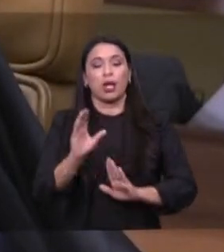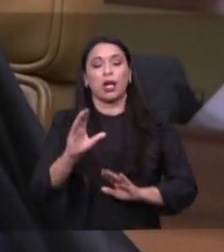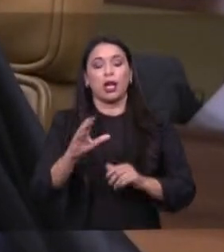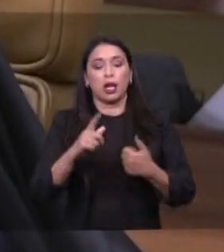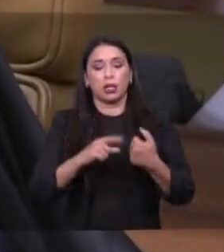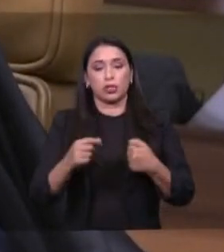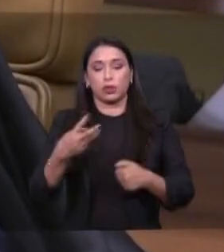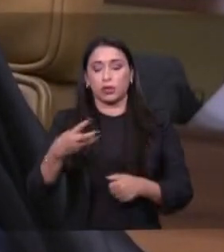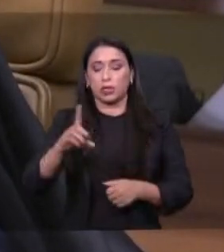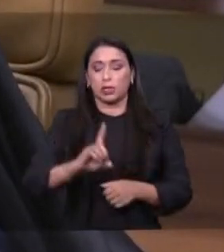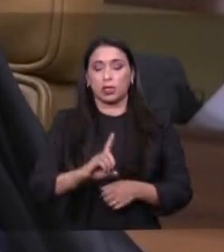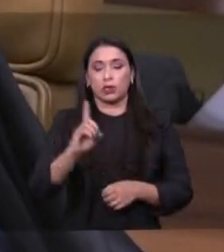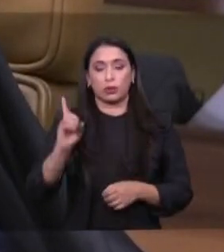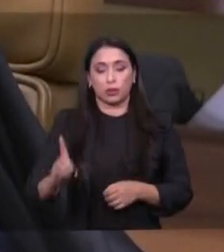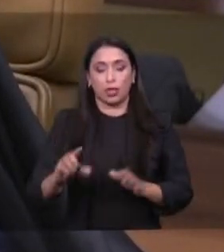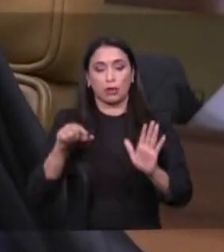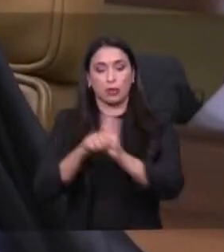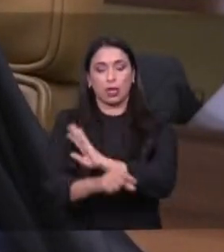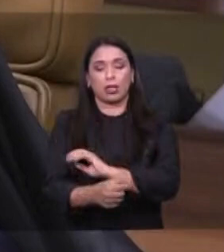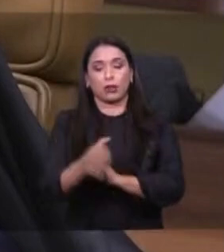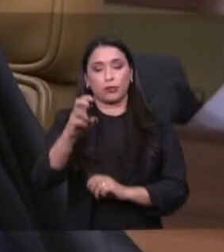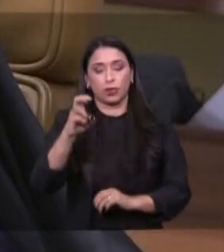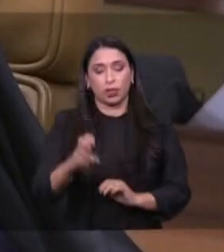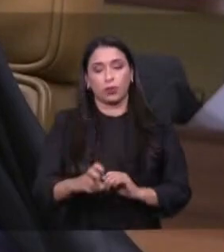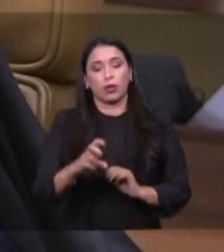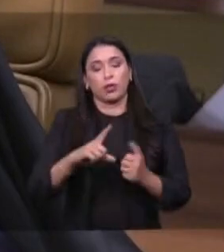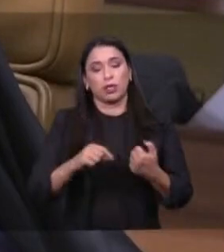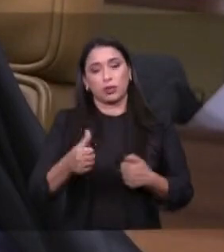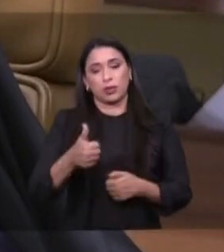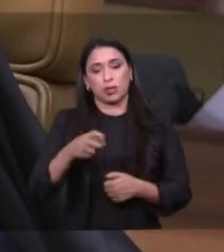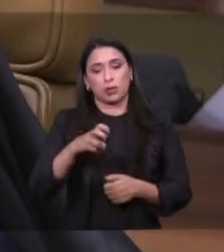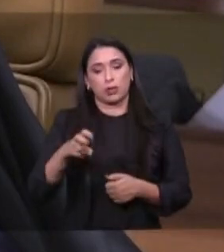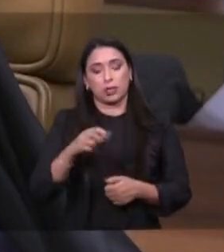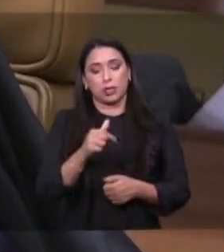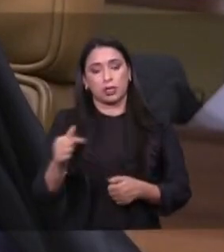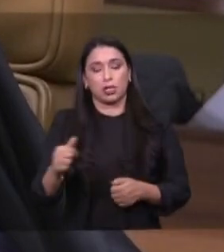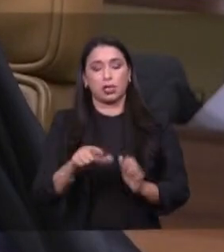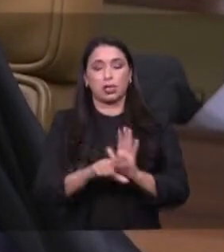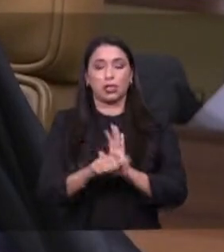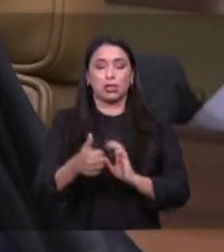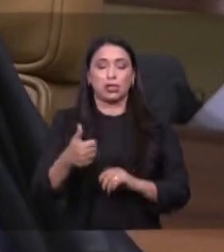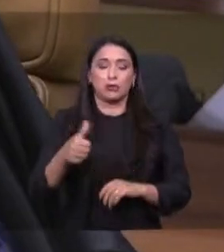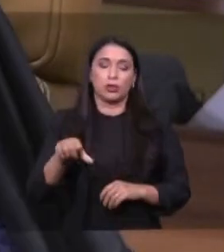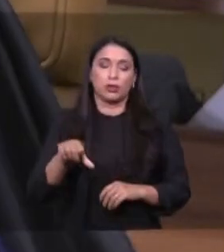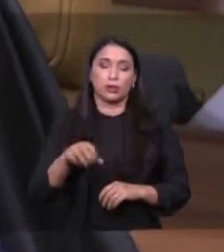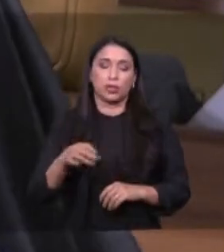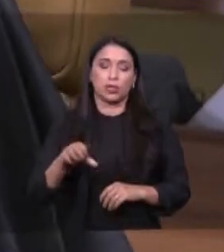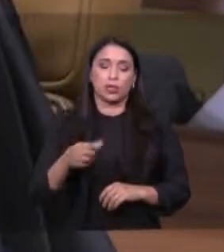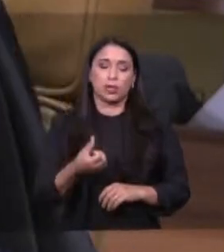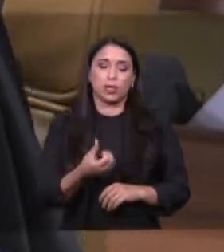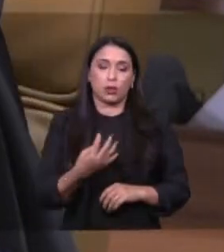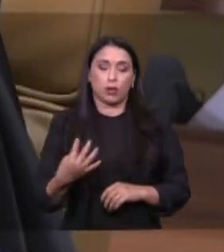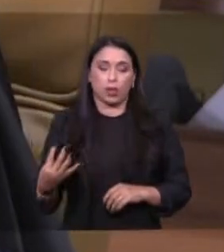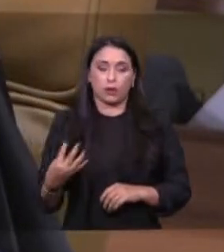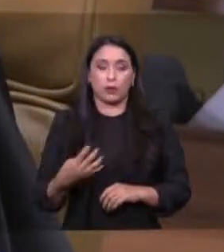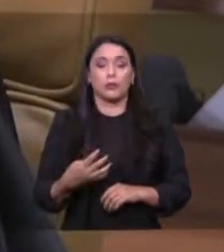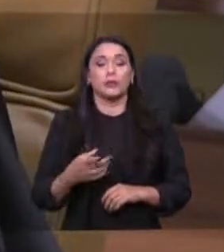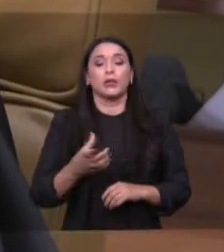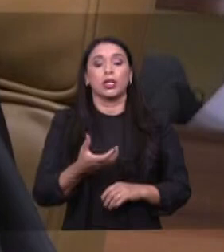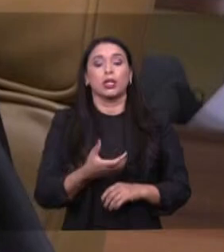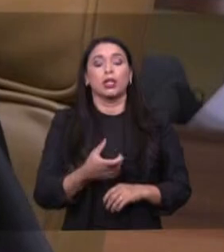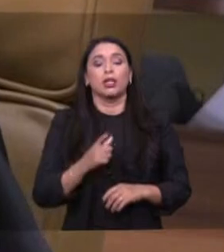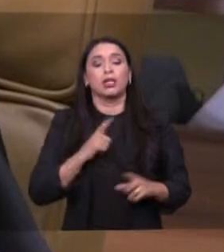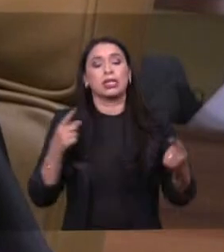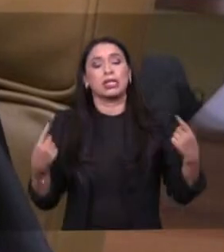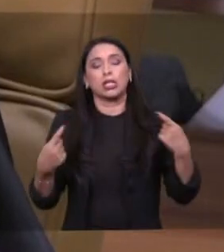do caput do artigo 3º D e do parágrafo 5º do artigo 157 da Lei 13.964. 6. Declaração